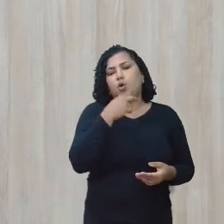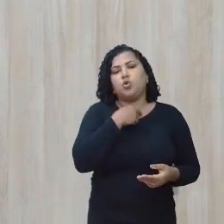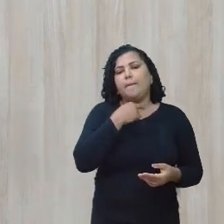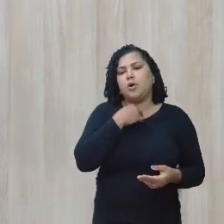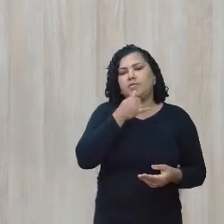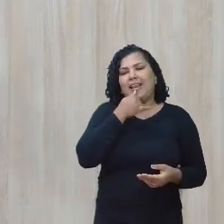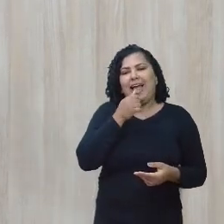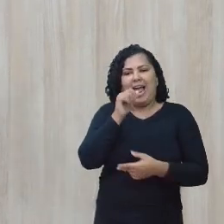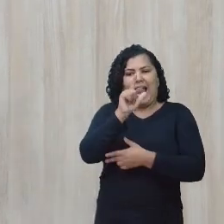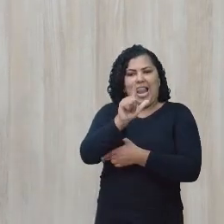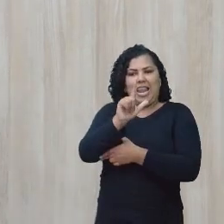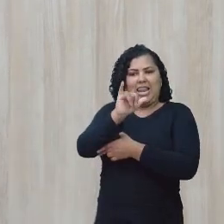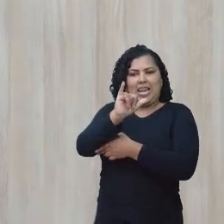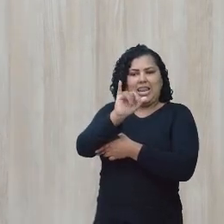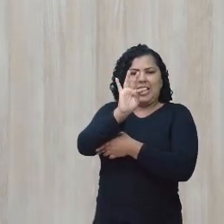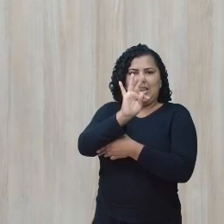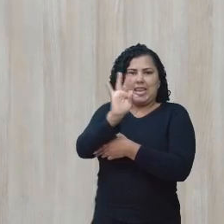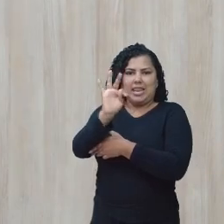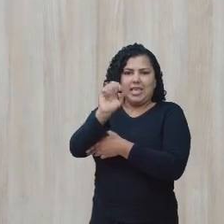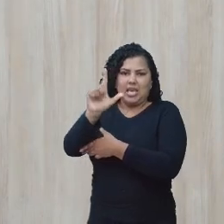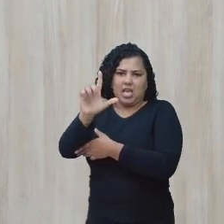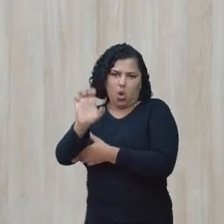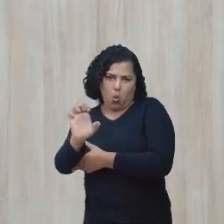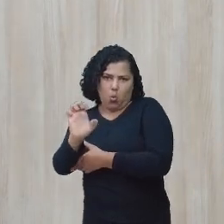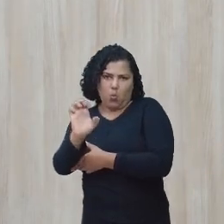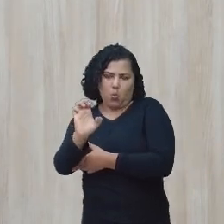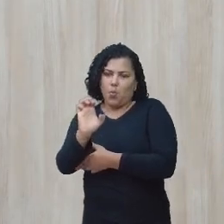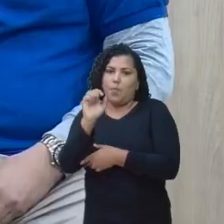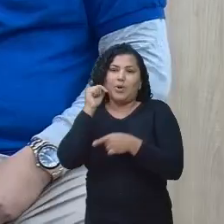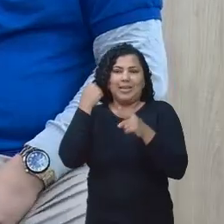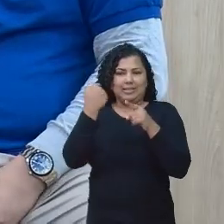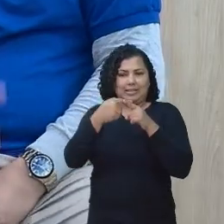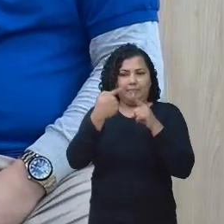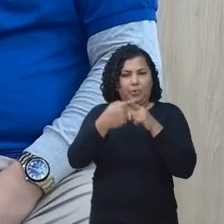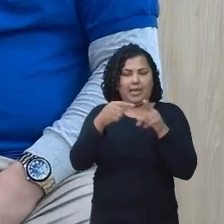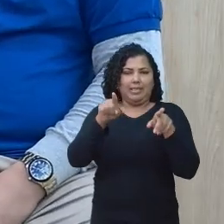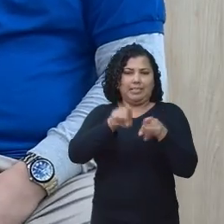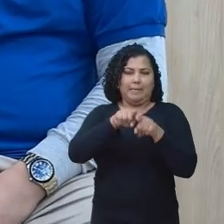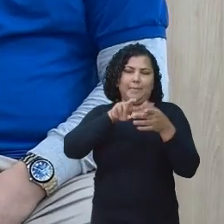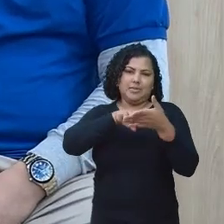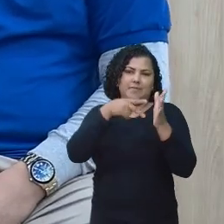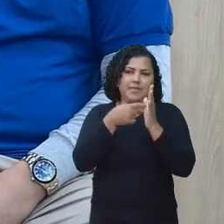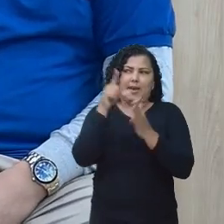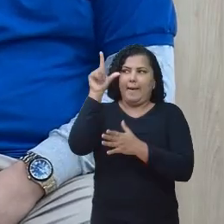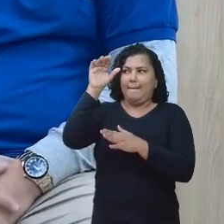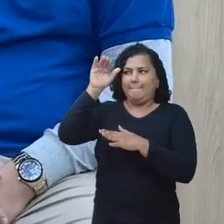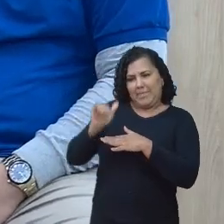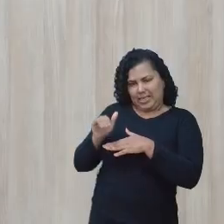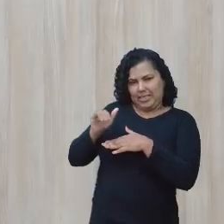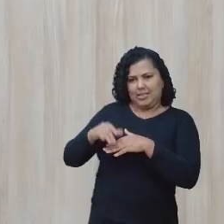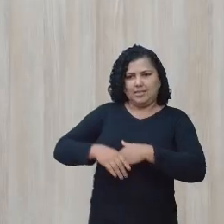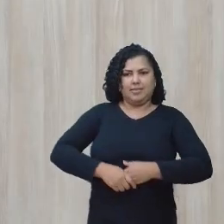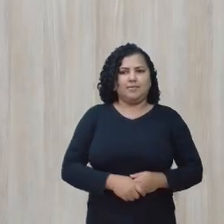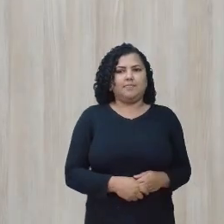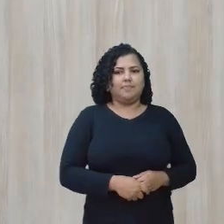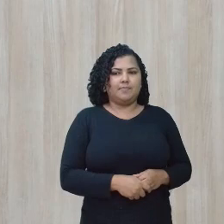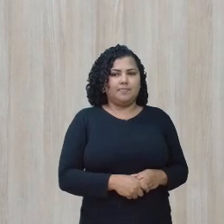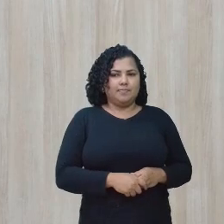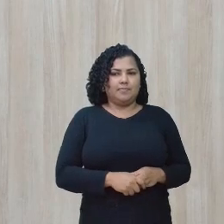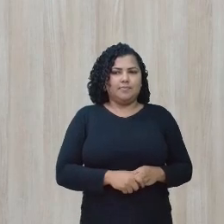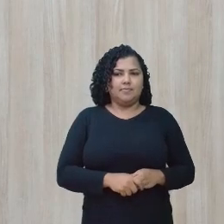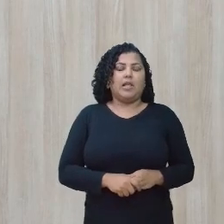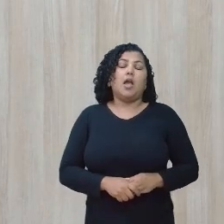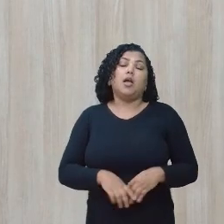meu amigo é enorme, que é o professor Rony aqui, um homem gigante, maior do que eu ainda. Olha lá. Então, temos também a